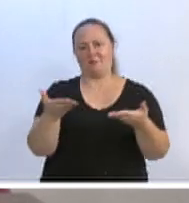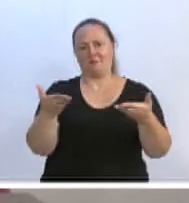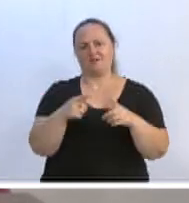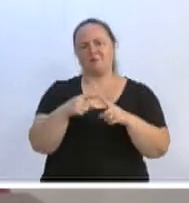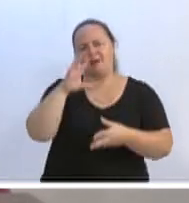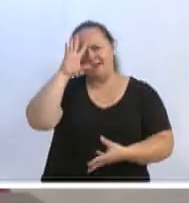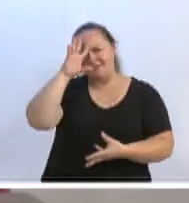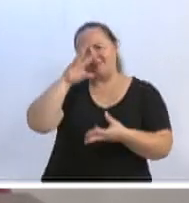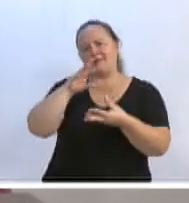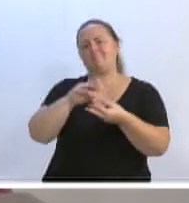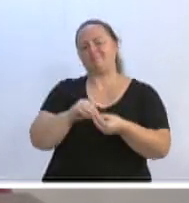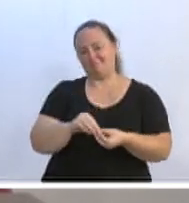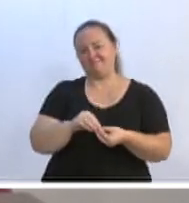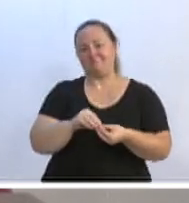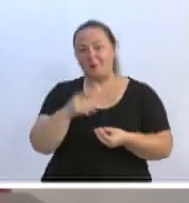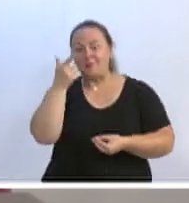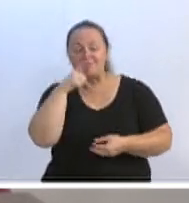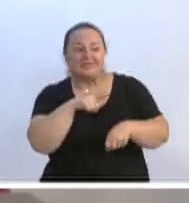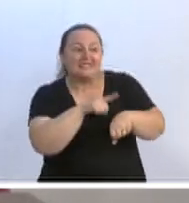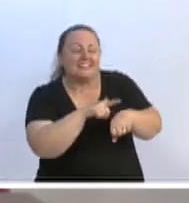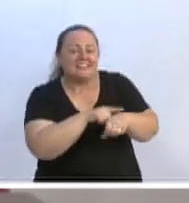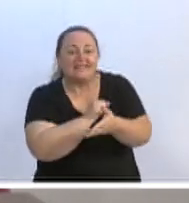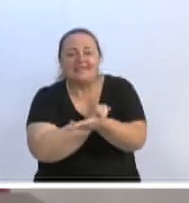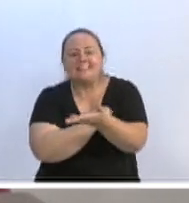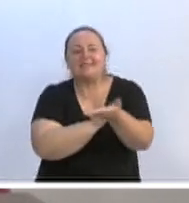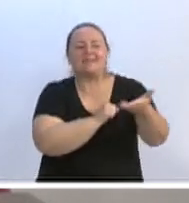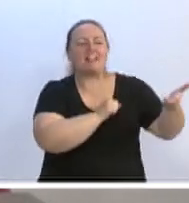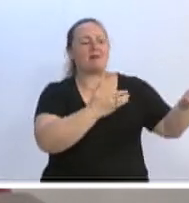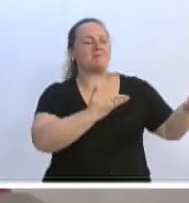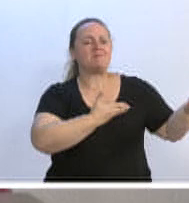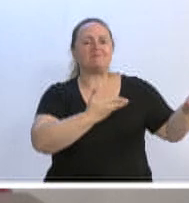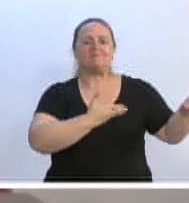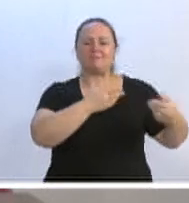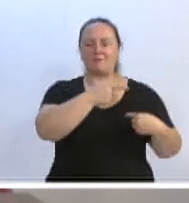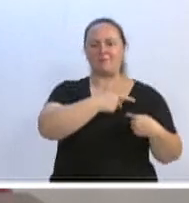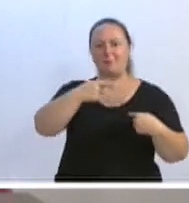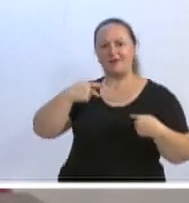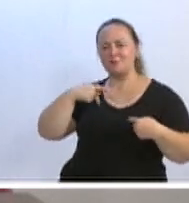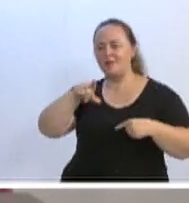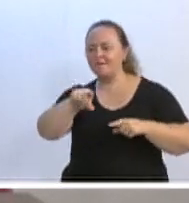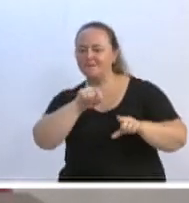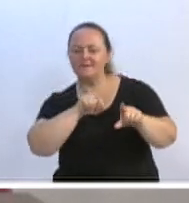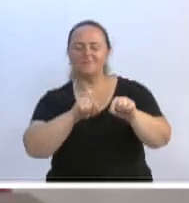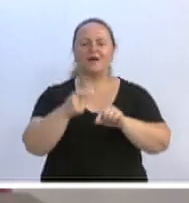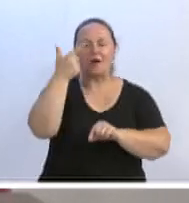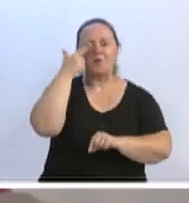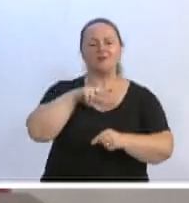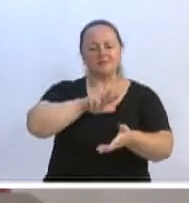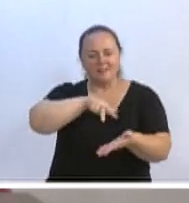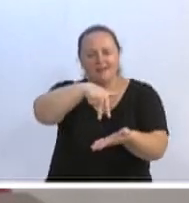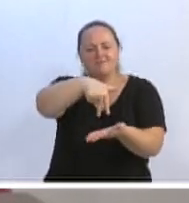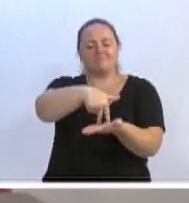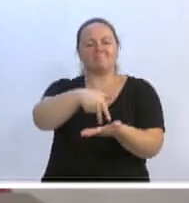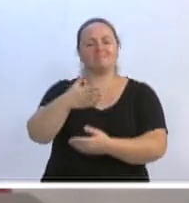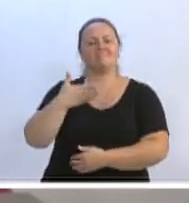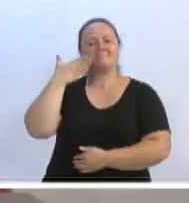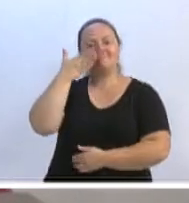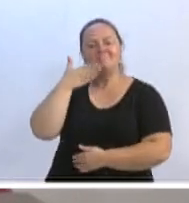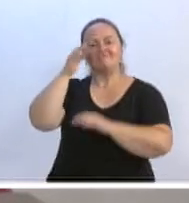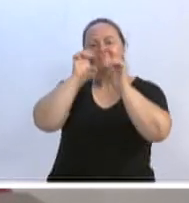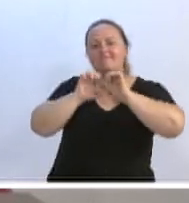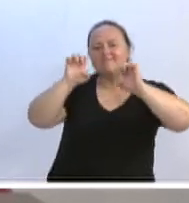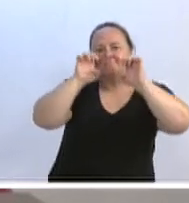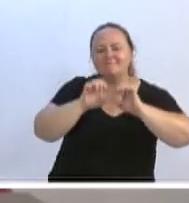aqui, para deixar espaço para os meus nobres amigos, seletos pastores que aqui estão, poderem falar desse evangelho